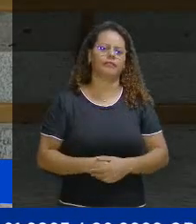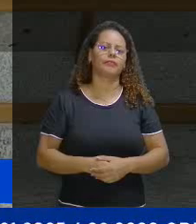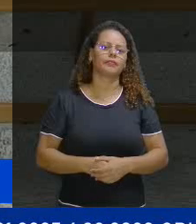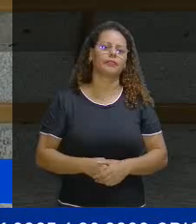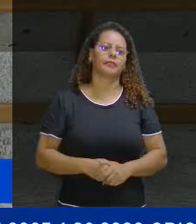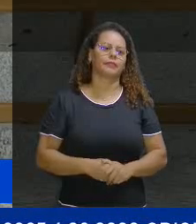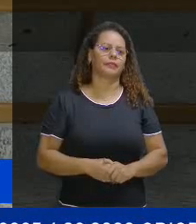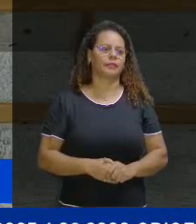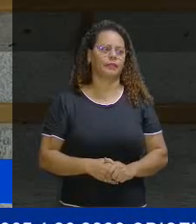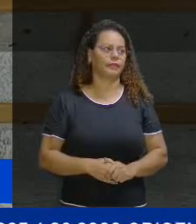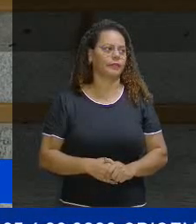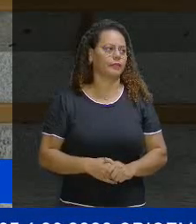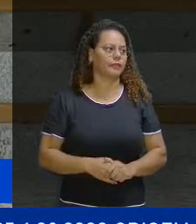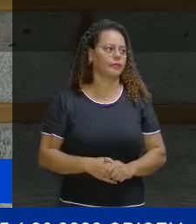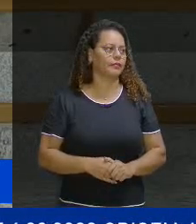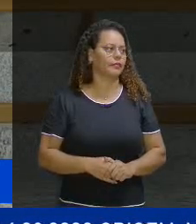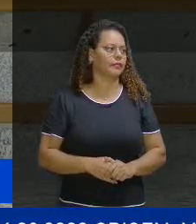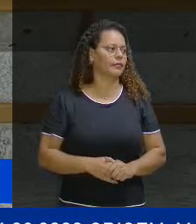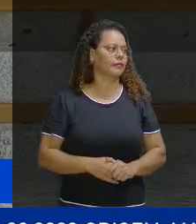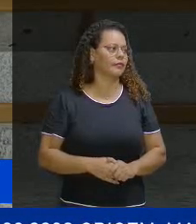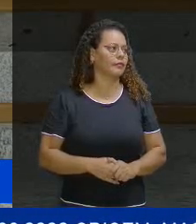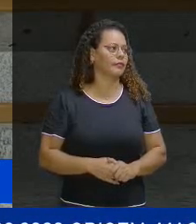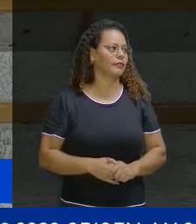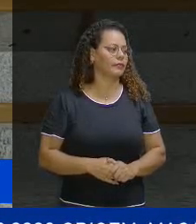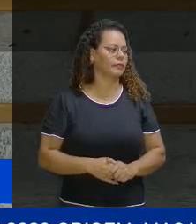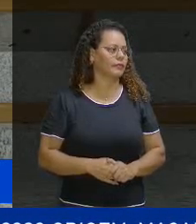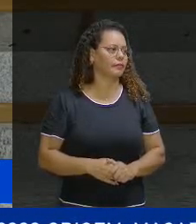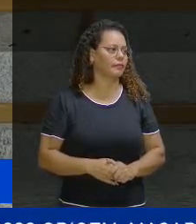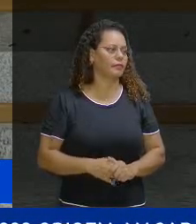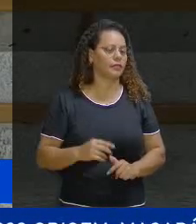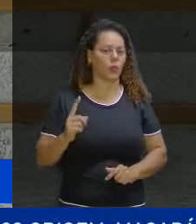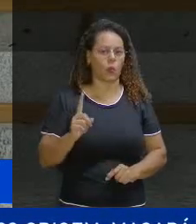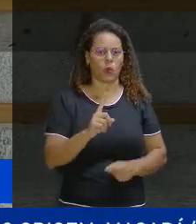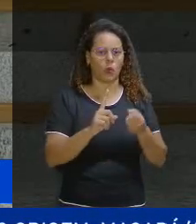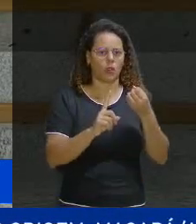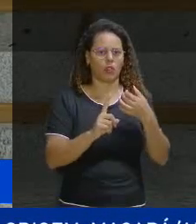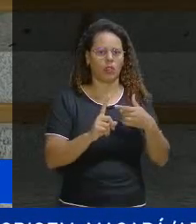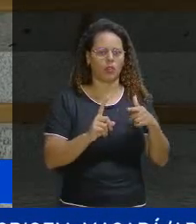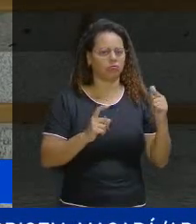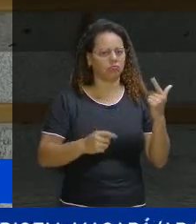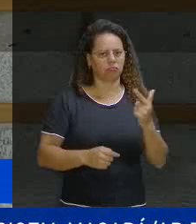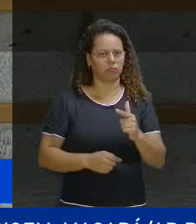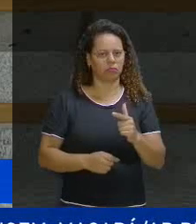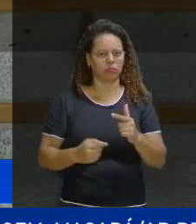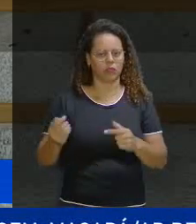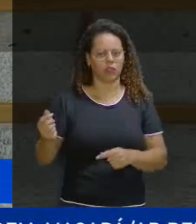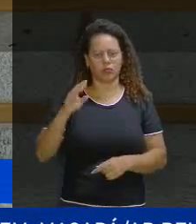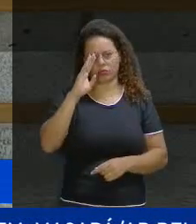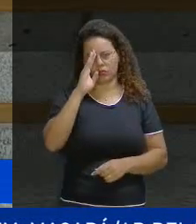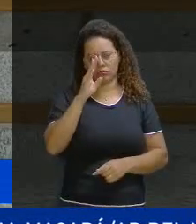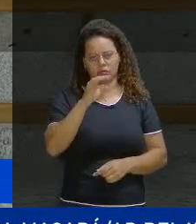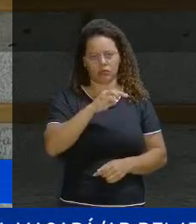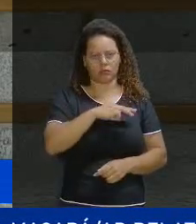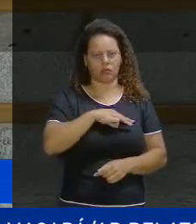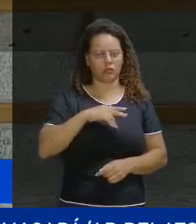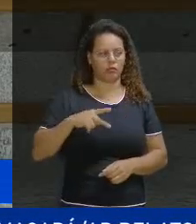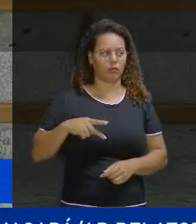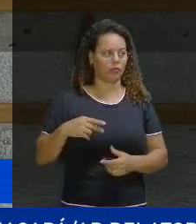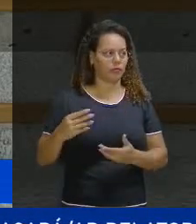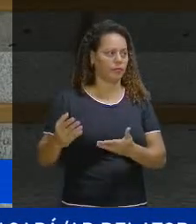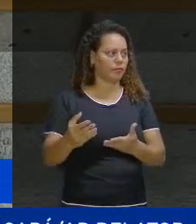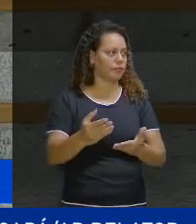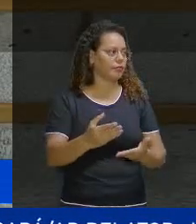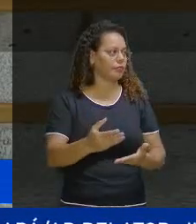Foco na parte central da mesa. Não há pedido de sustentação oral, passa para o Ministério Público Eleitoral. Obrigada,